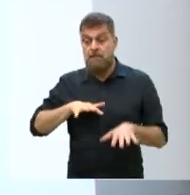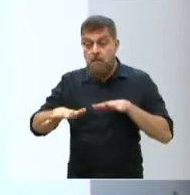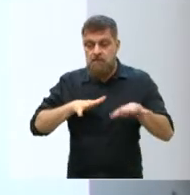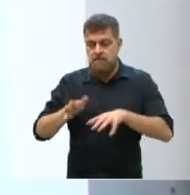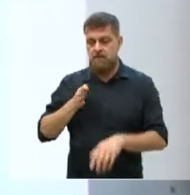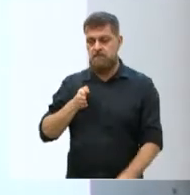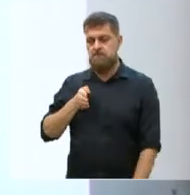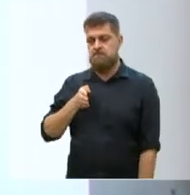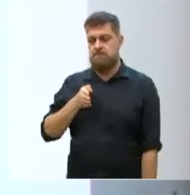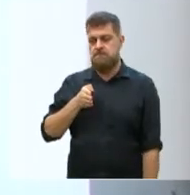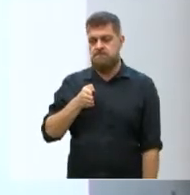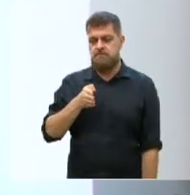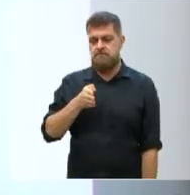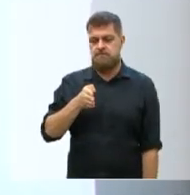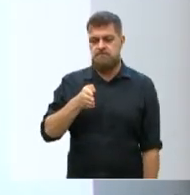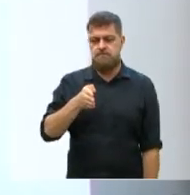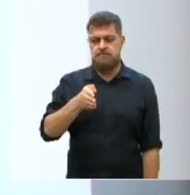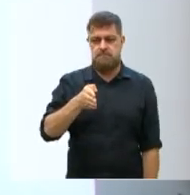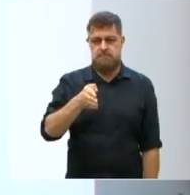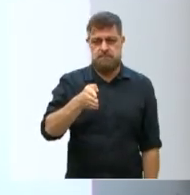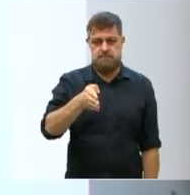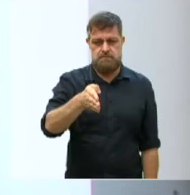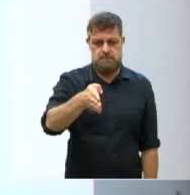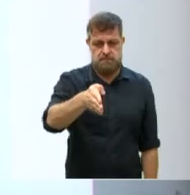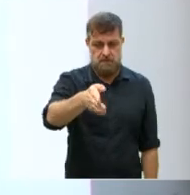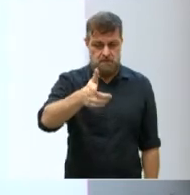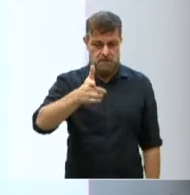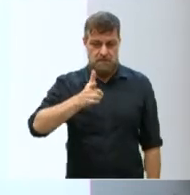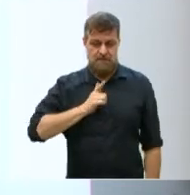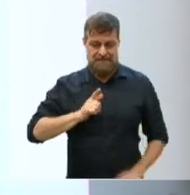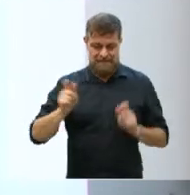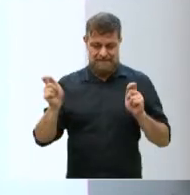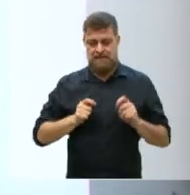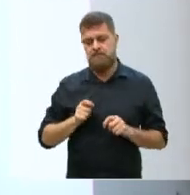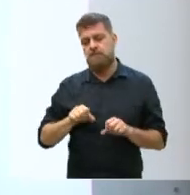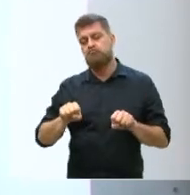é porque ela está andando. Ali eu tenho um momento de inércia, eu tenho